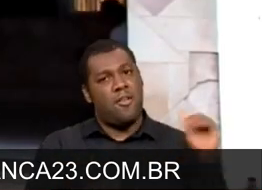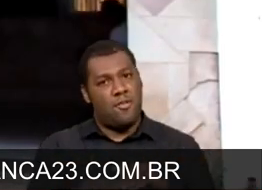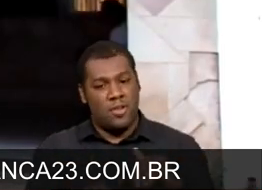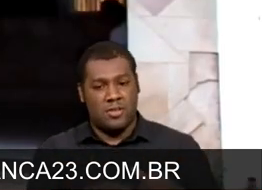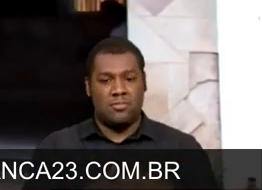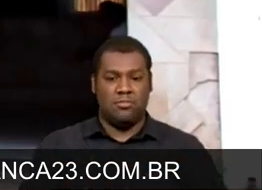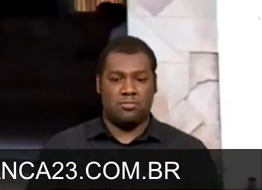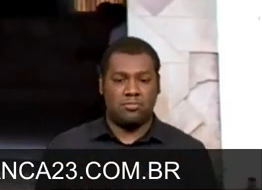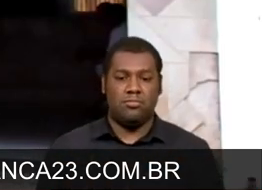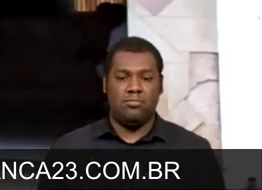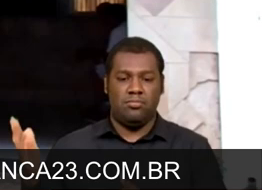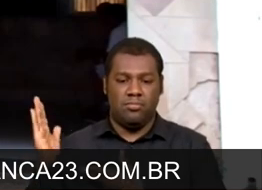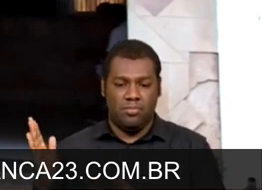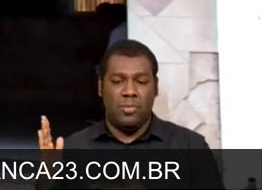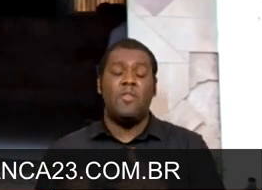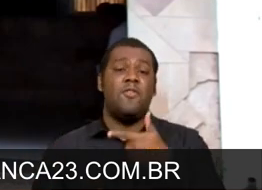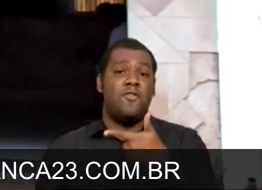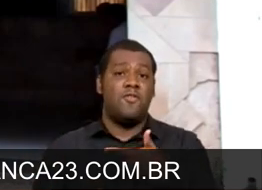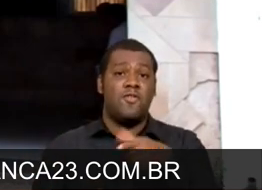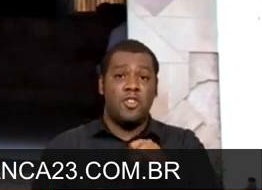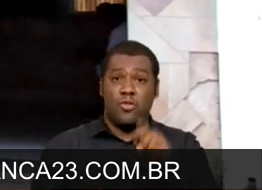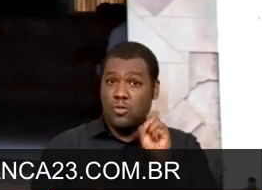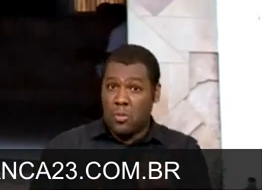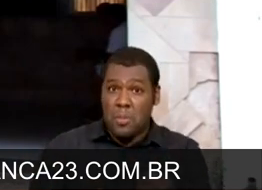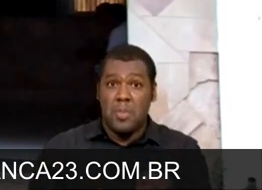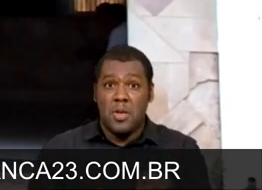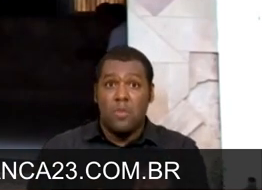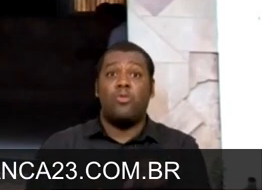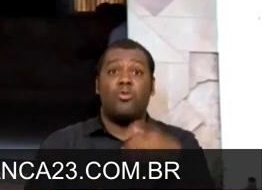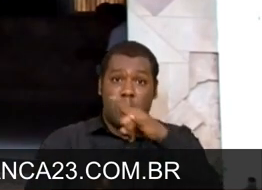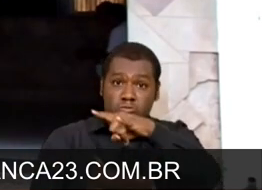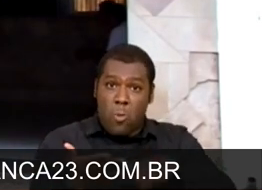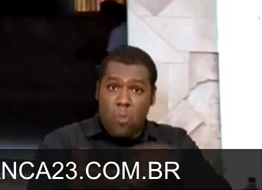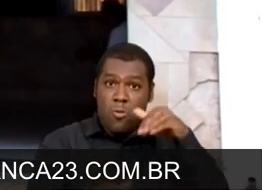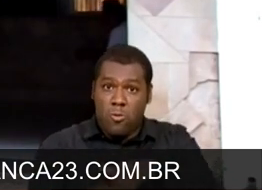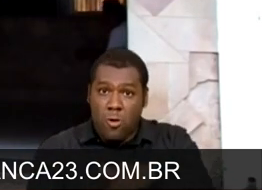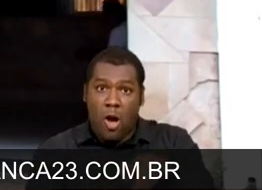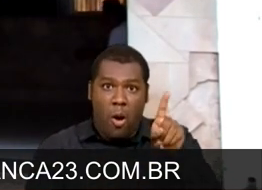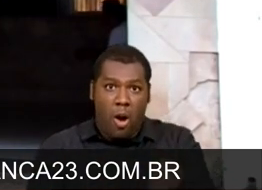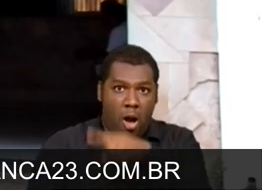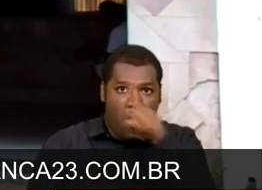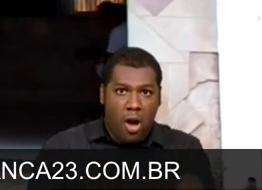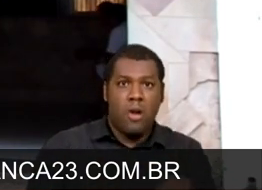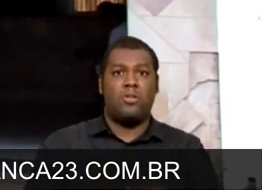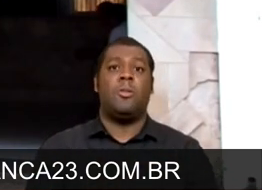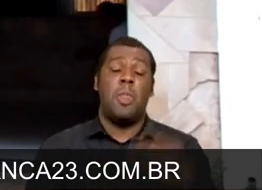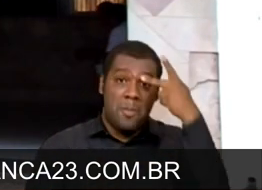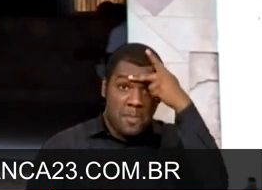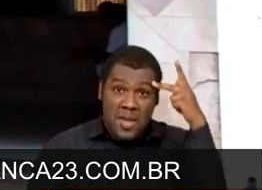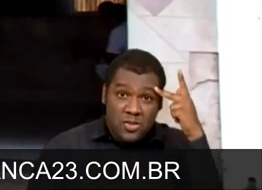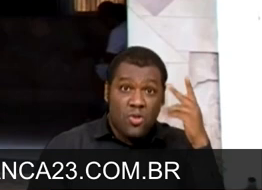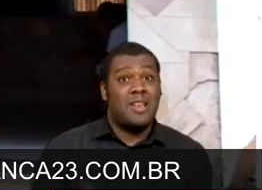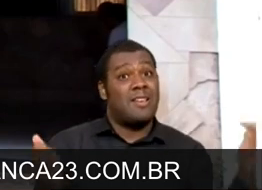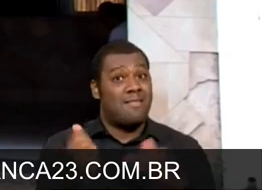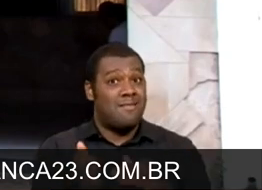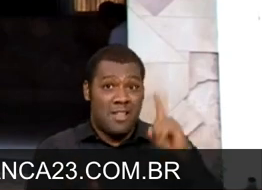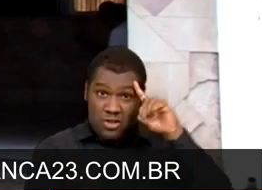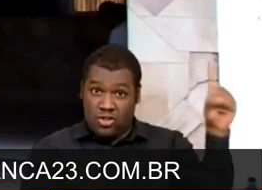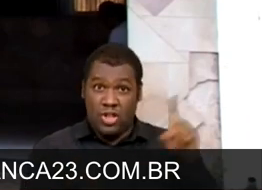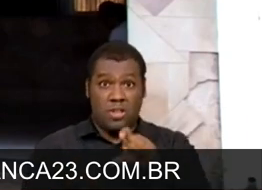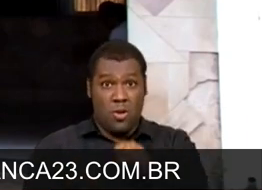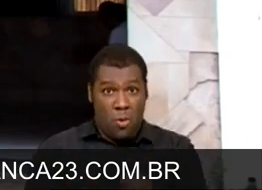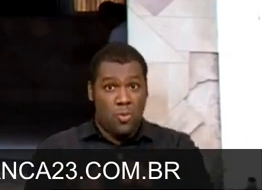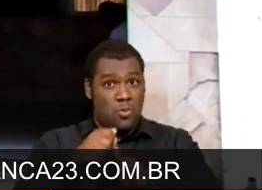Claro, são 28.056 títulos cancelados. E esses eleitores têm até o dia 8 de maio